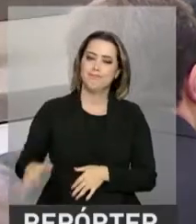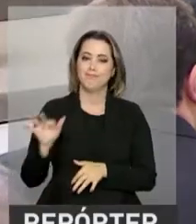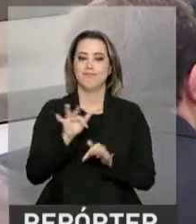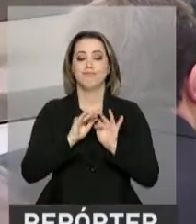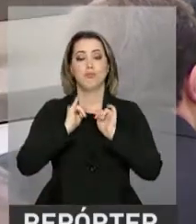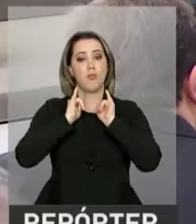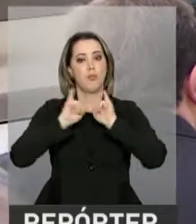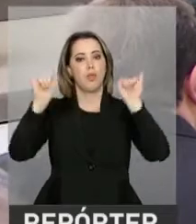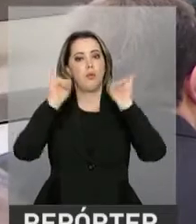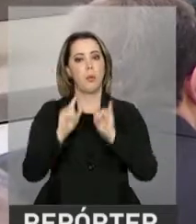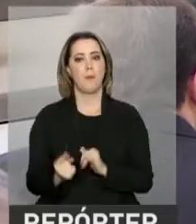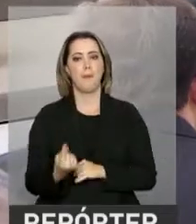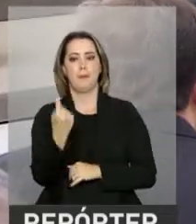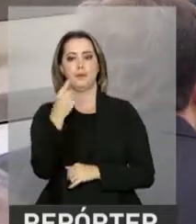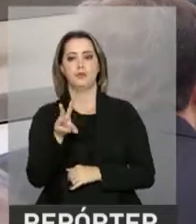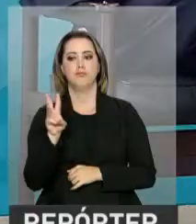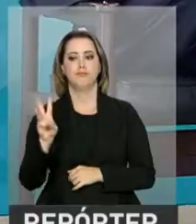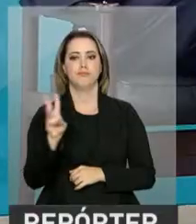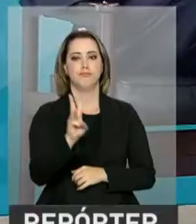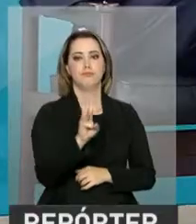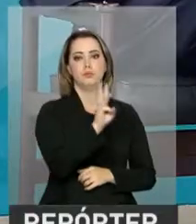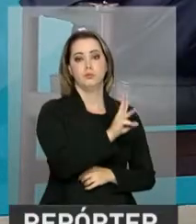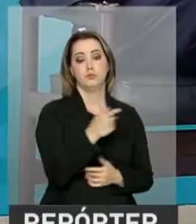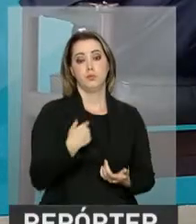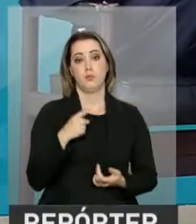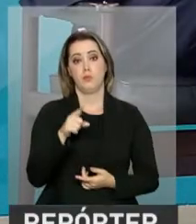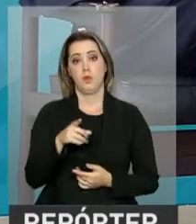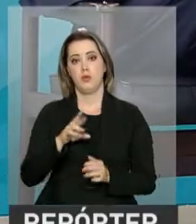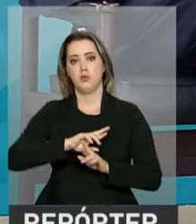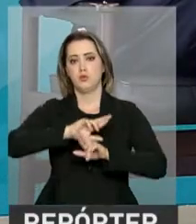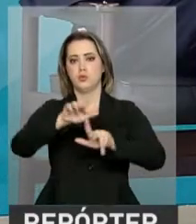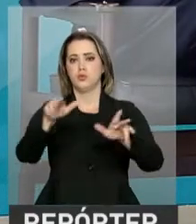primeira etapa do Portal Único do Comércio Exterior, com uma